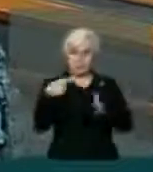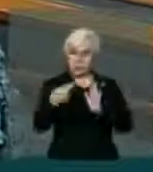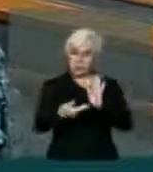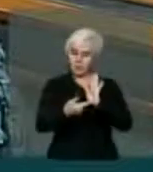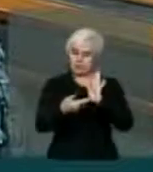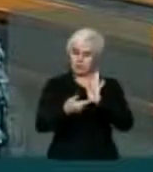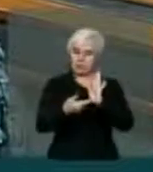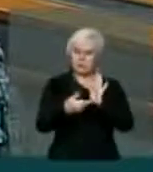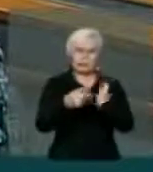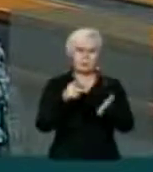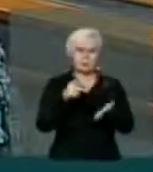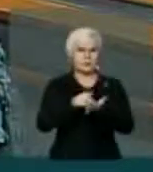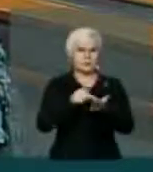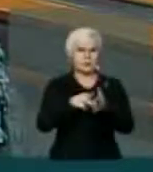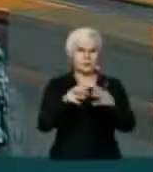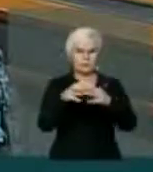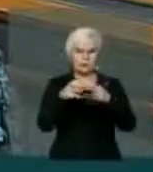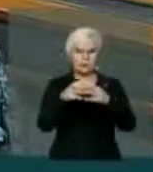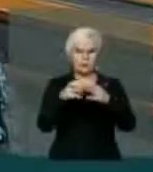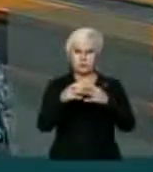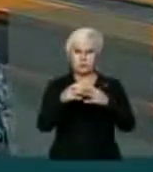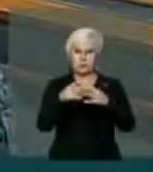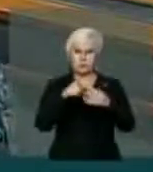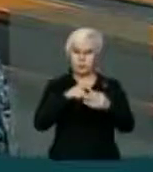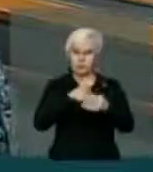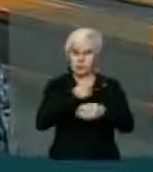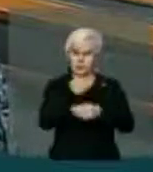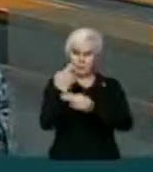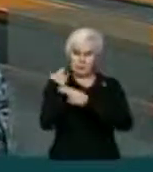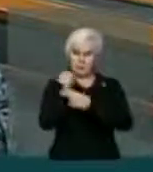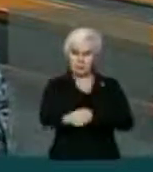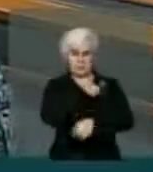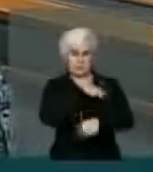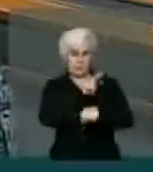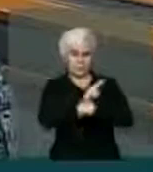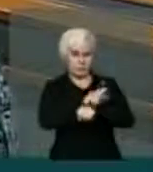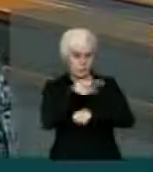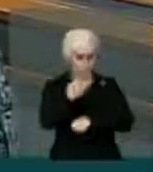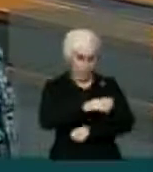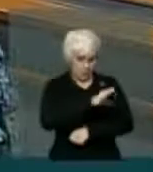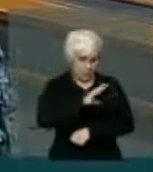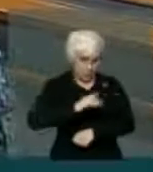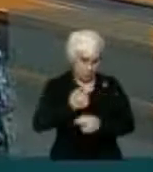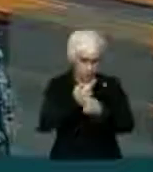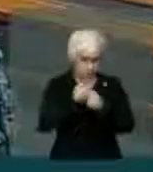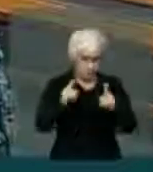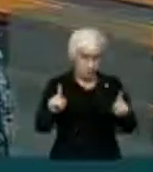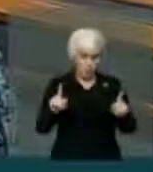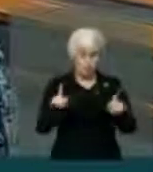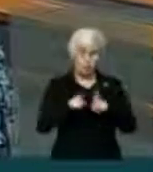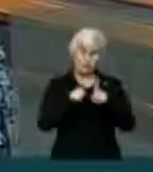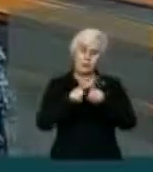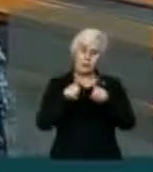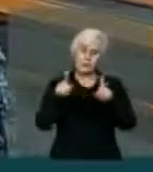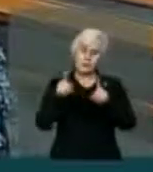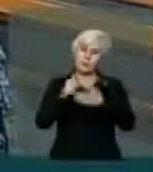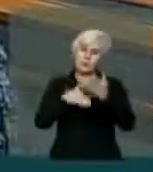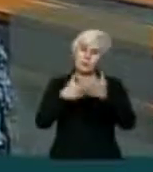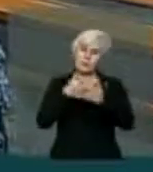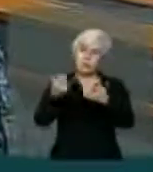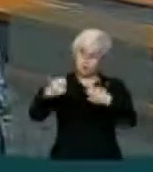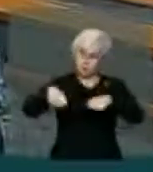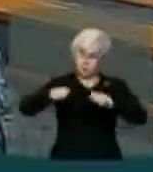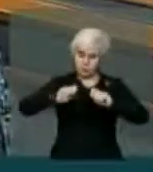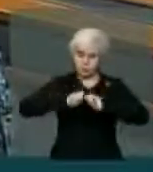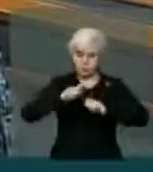e o órgão que tem a prerrogativa de fazer essa fiscalização é essa comissão. e os meios que nos são oferecidos e